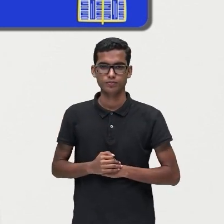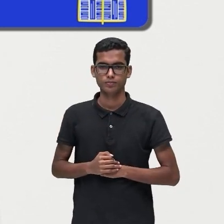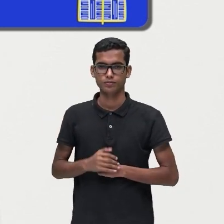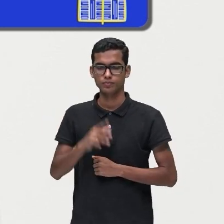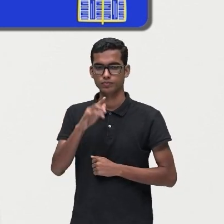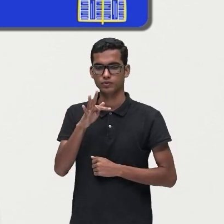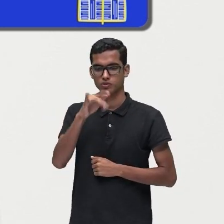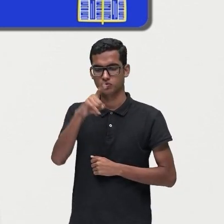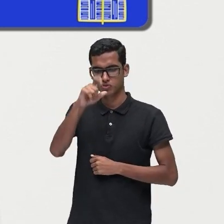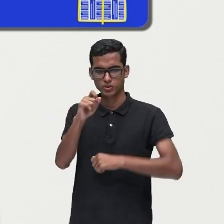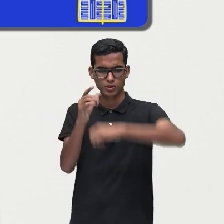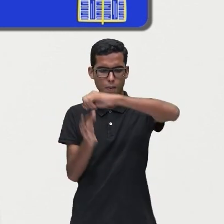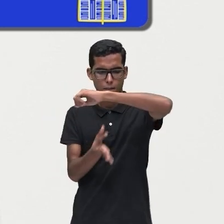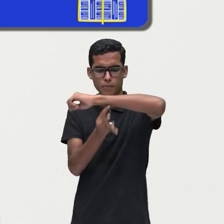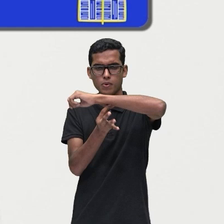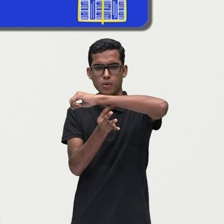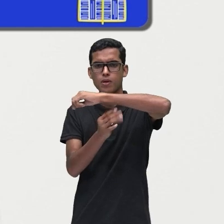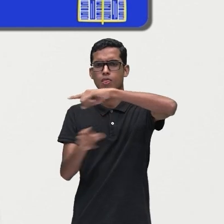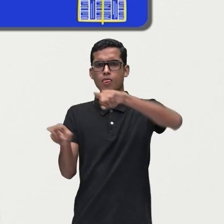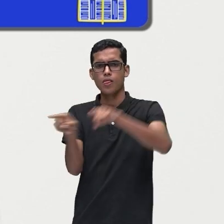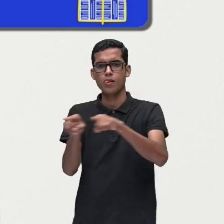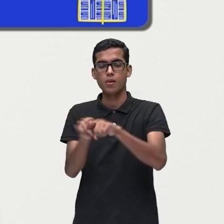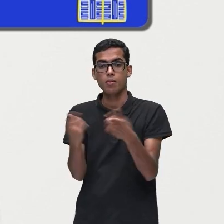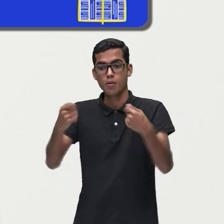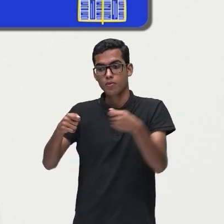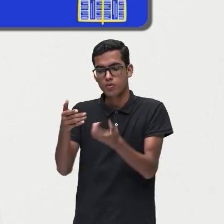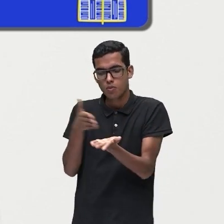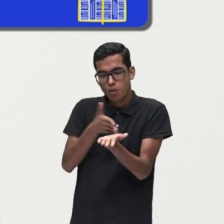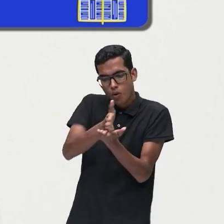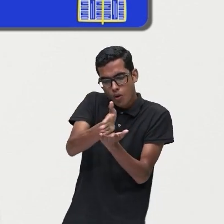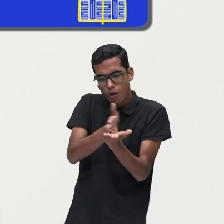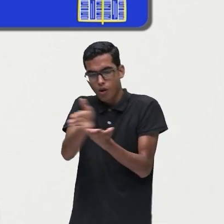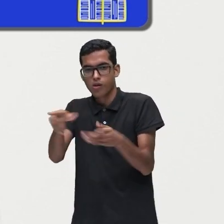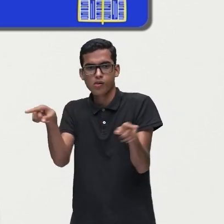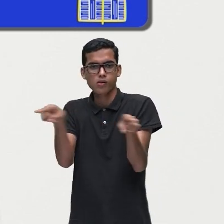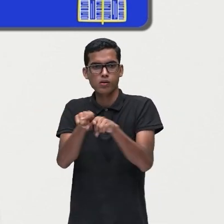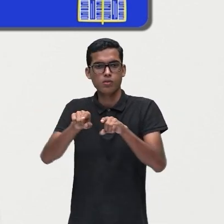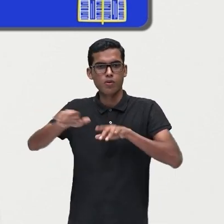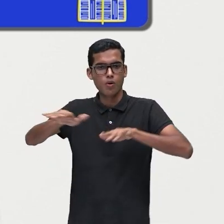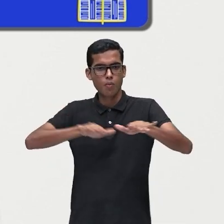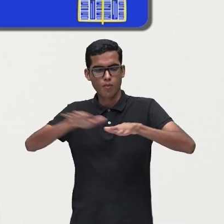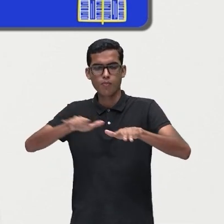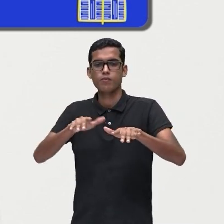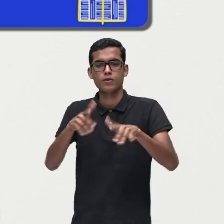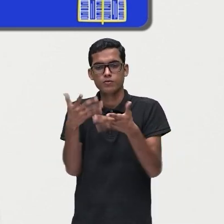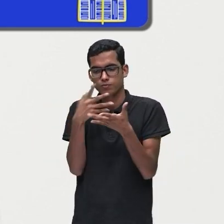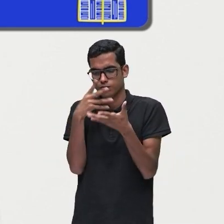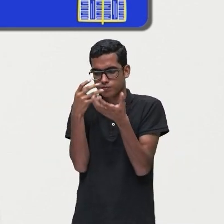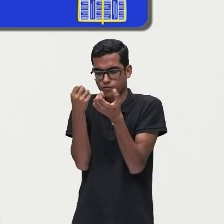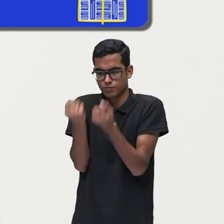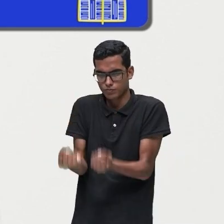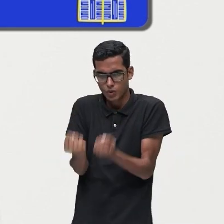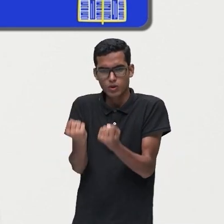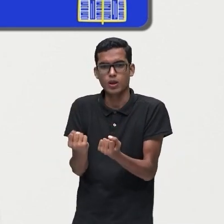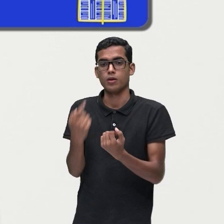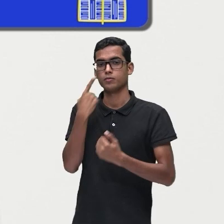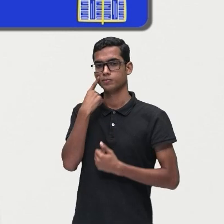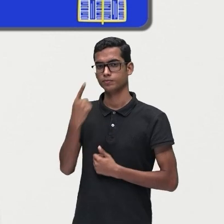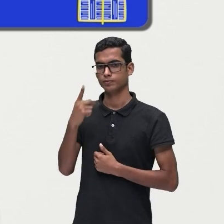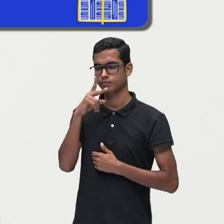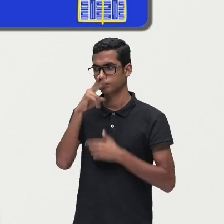fixa e capaz de alterar a direção e o sentido da aplicação das forças. As